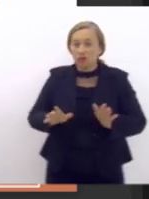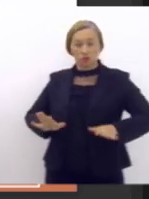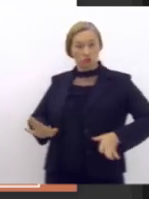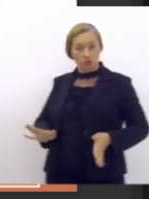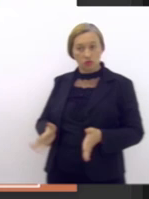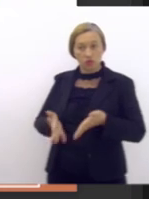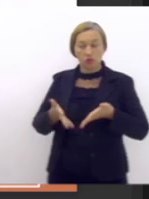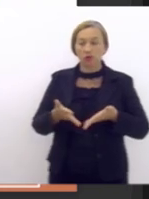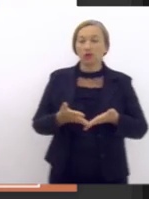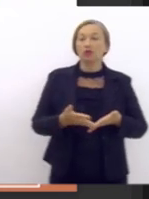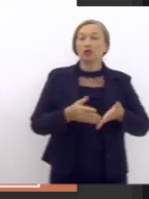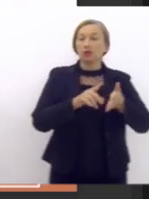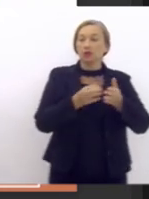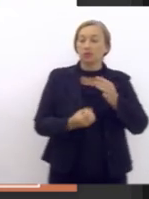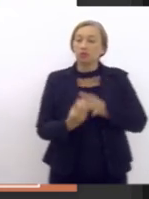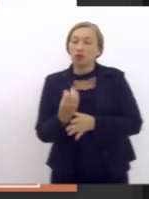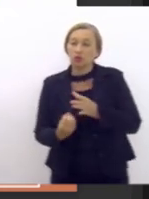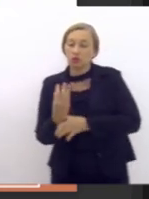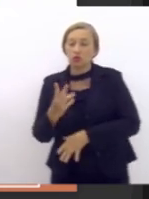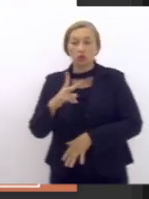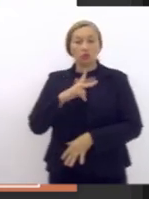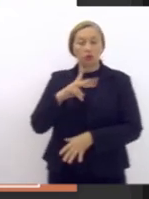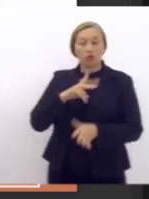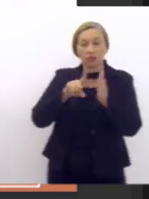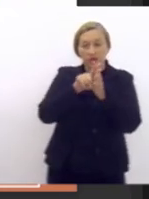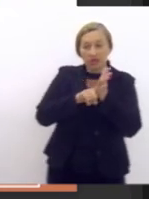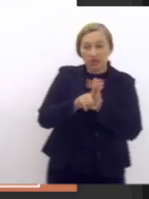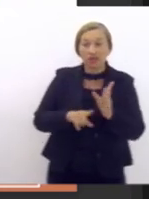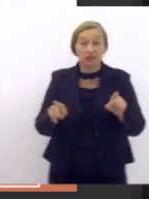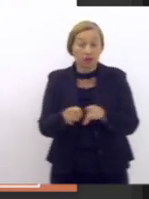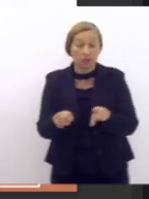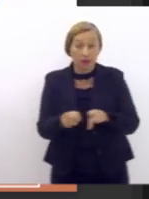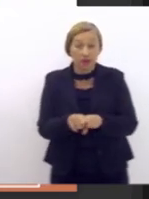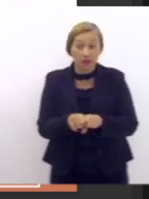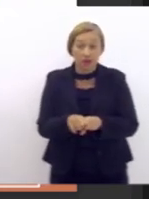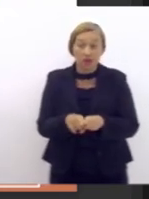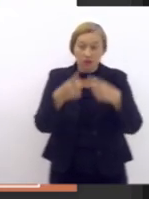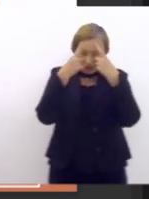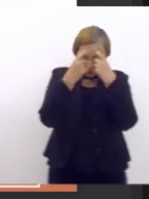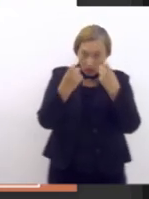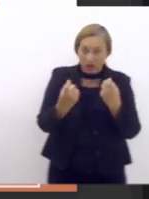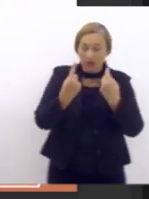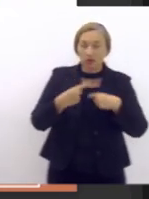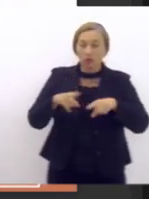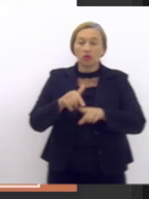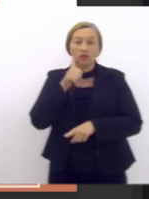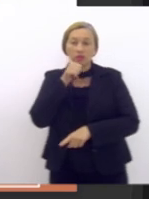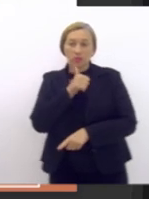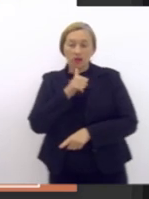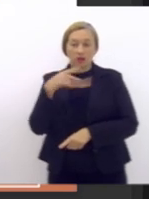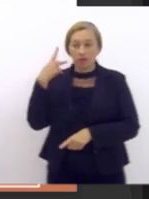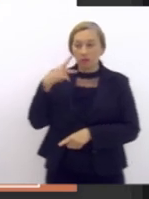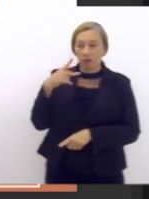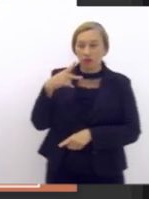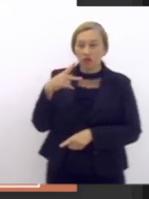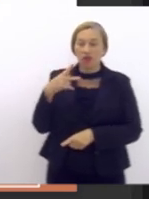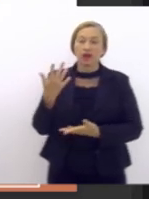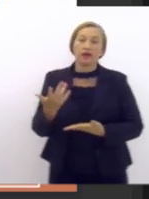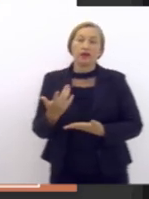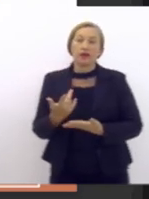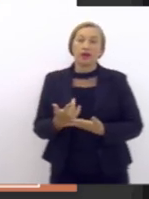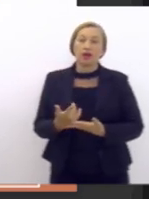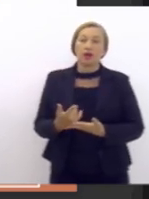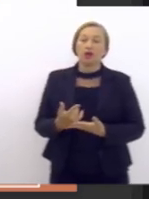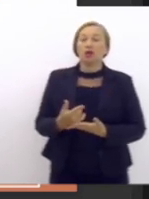de pesquisas e produz pesquisas próprias também, sobre violência política contra a mulher de forma genérica, né? Então,